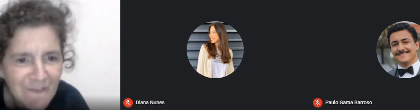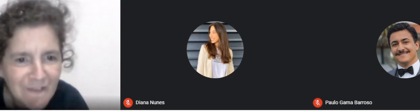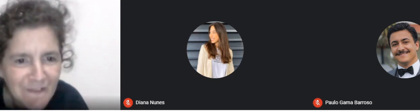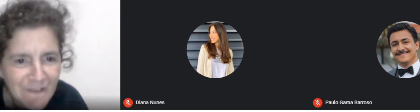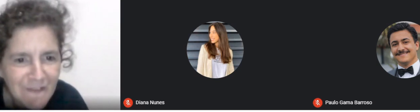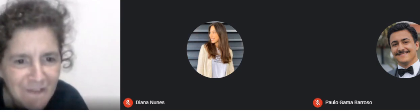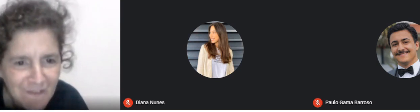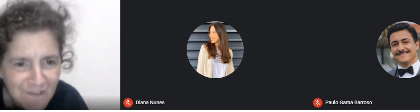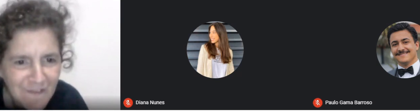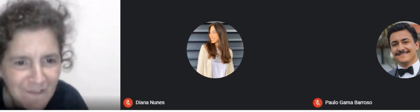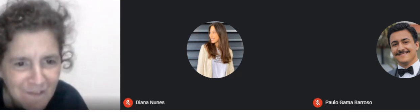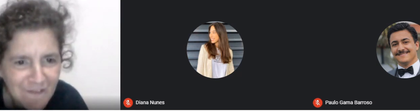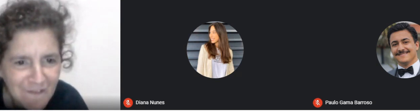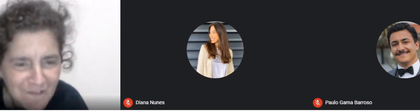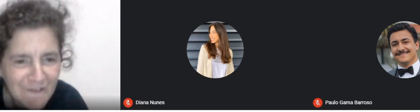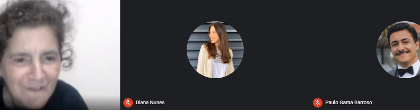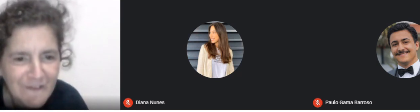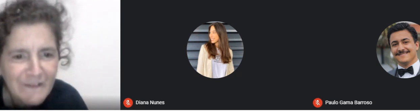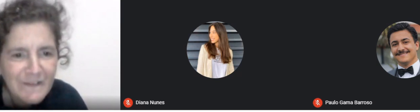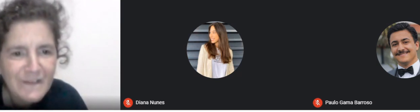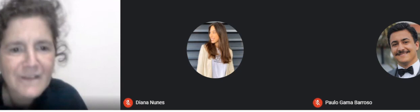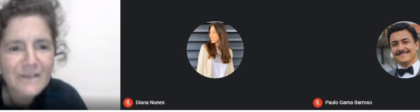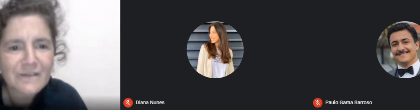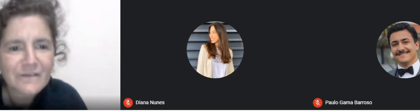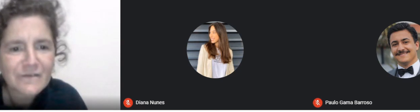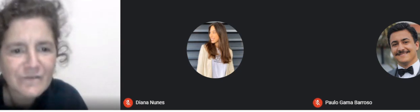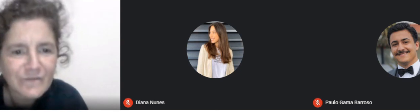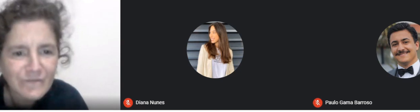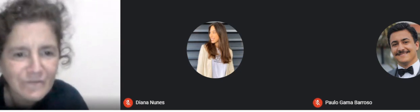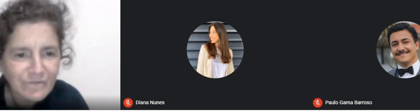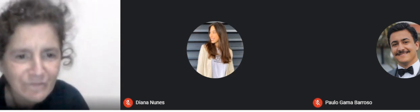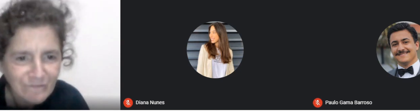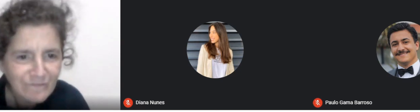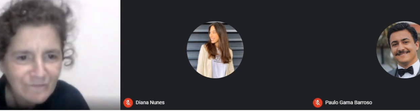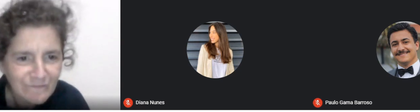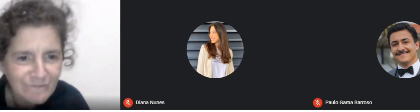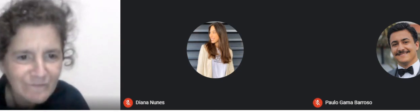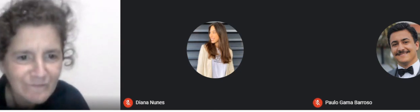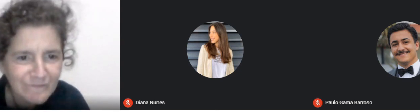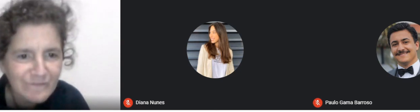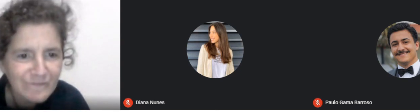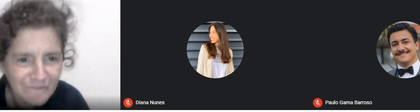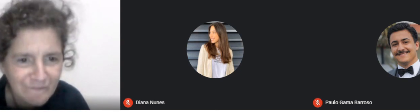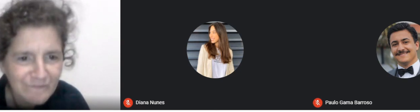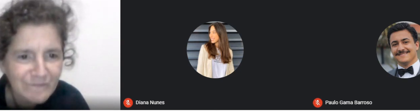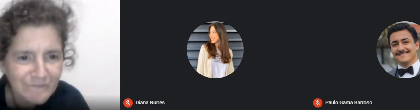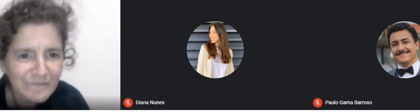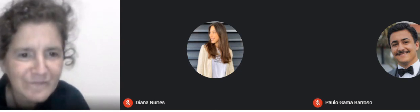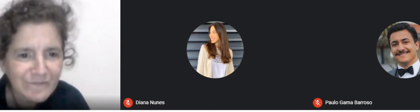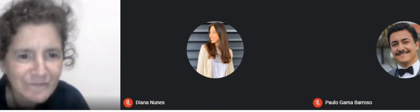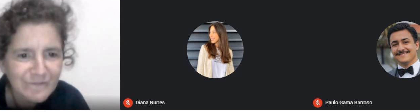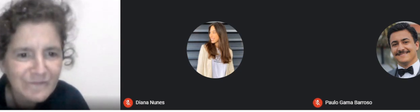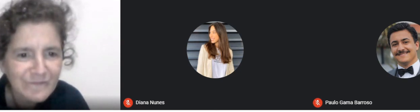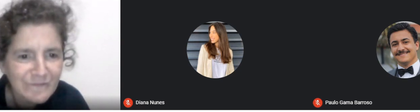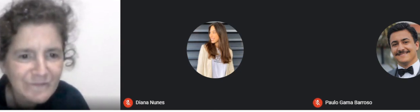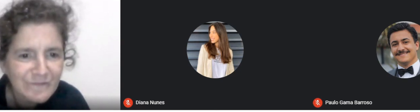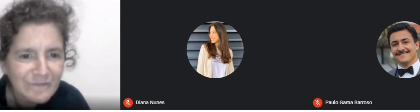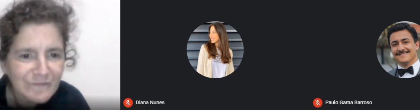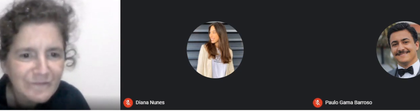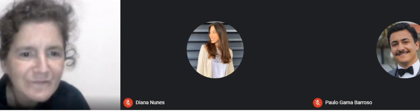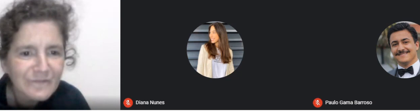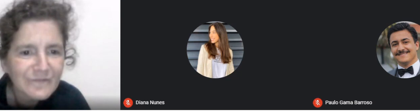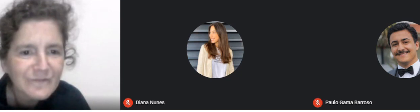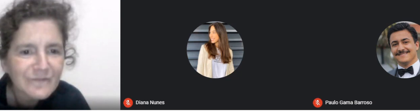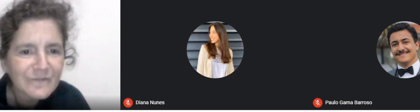estou muito satisfeita por participar, foi muito interessante esta aprendizagem, e falei também com alguns